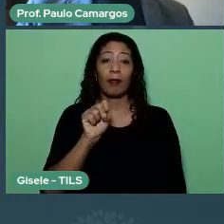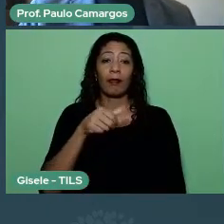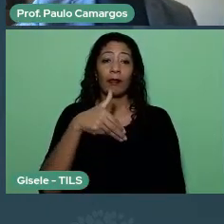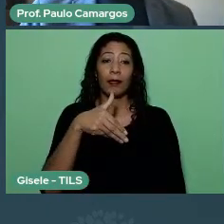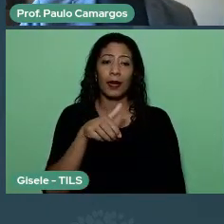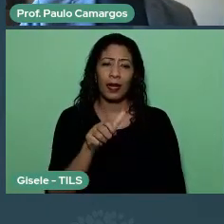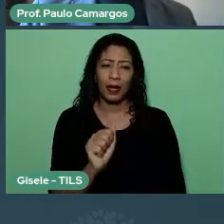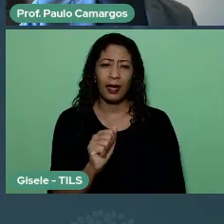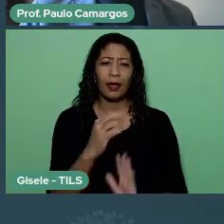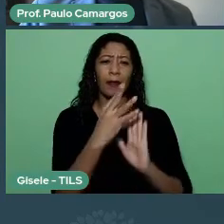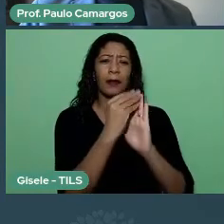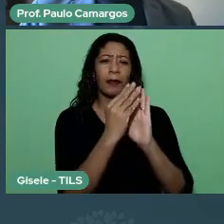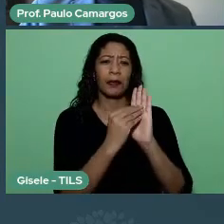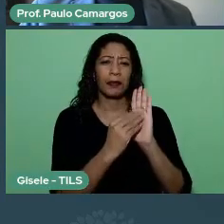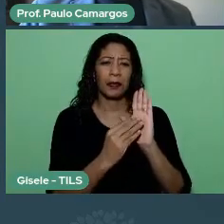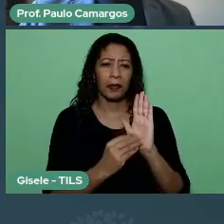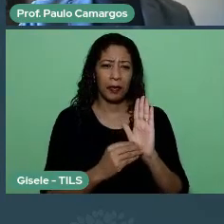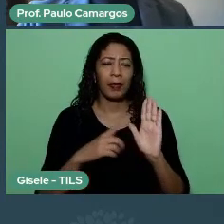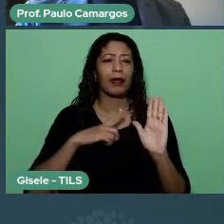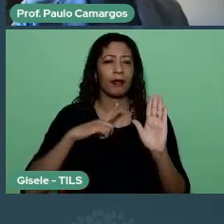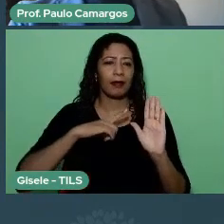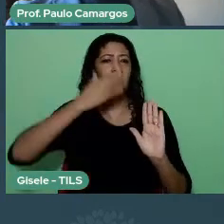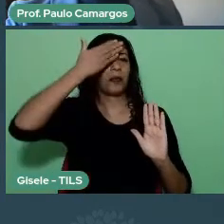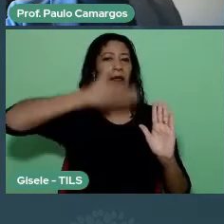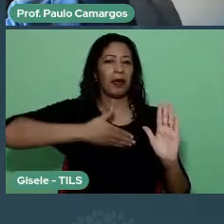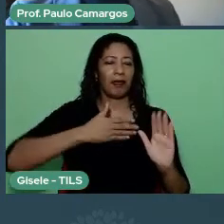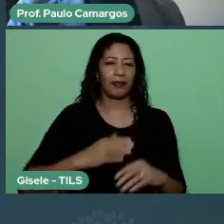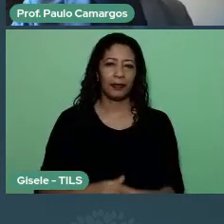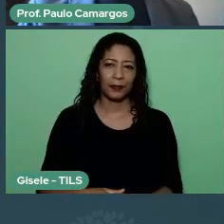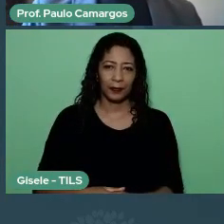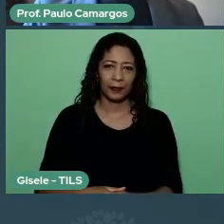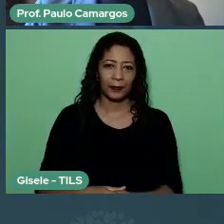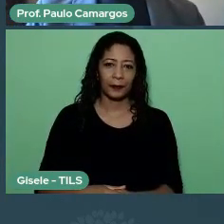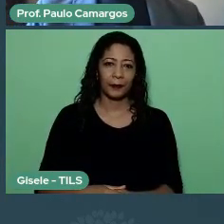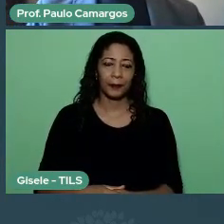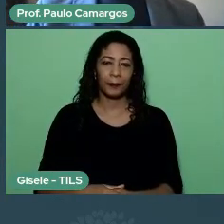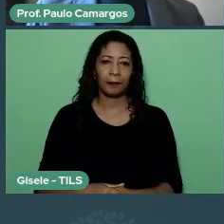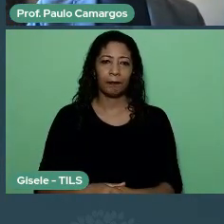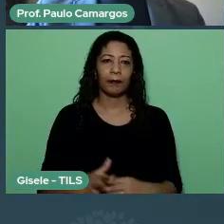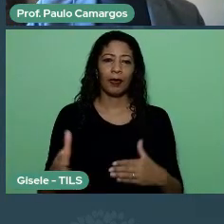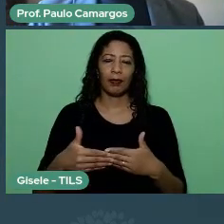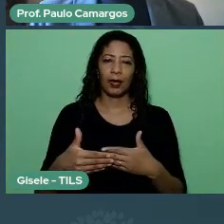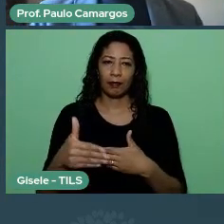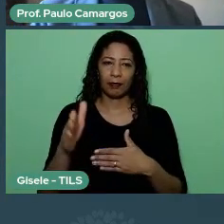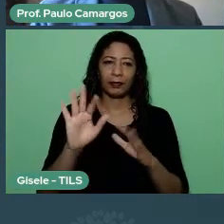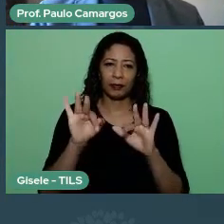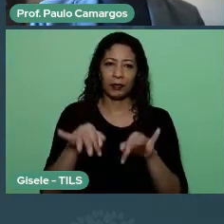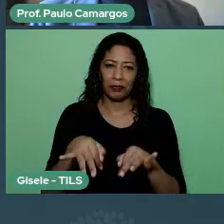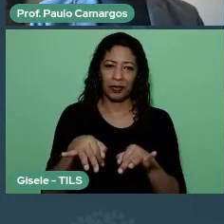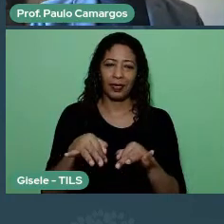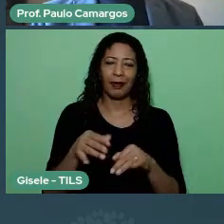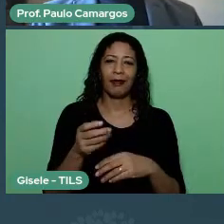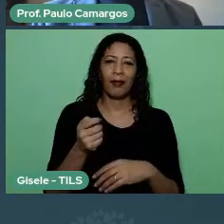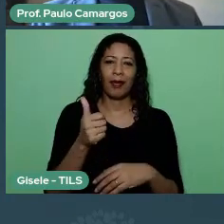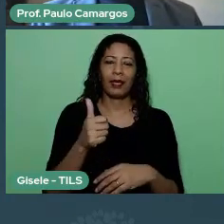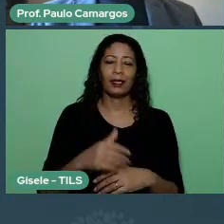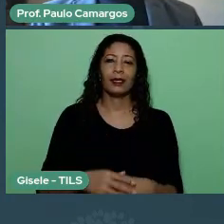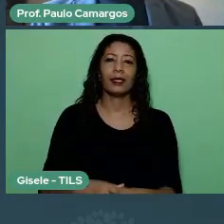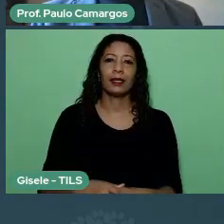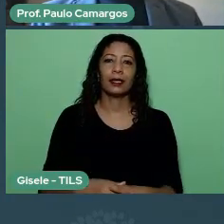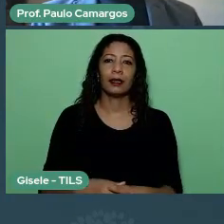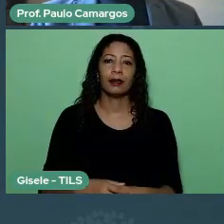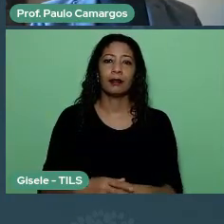repleta de comprovações nesse sentido. Estou caminhando para o final. Eu sei que